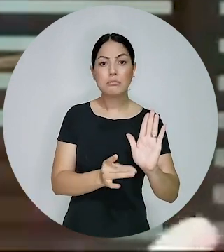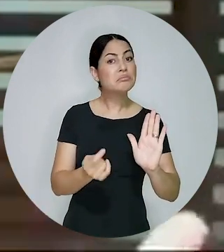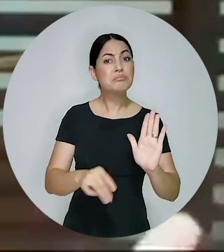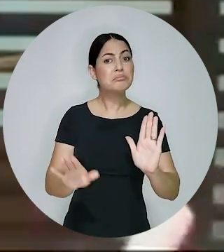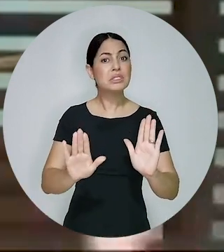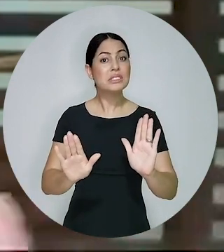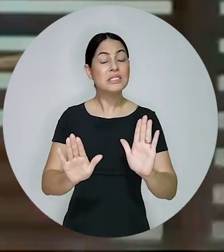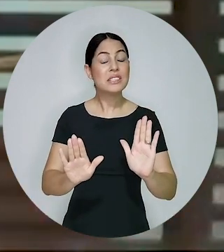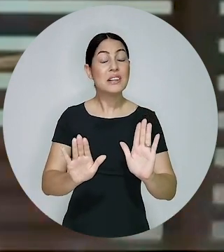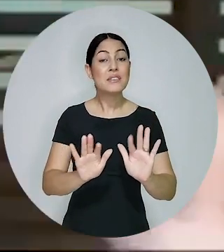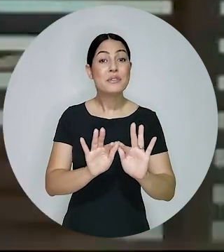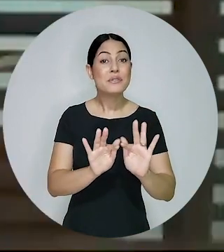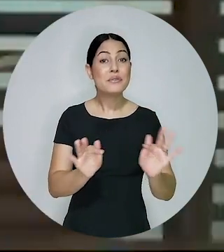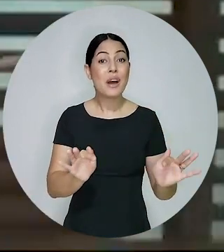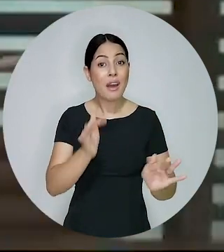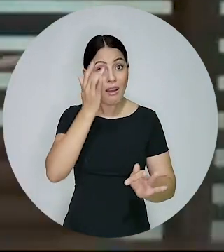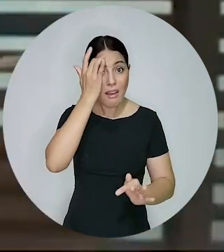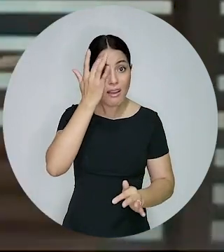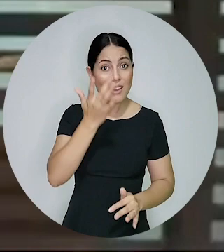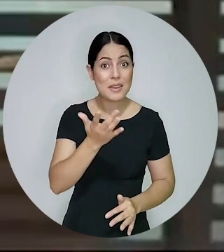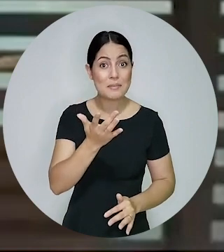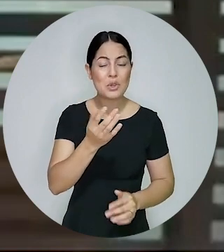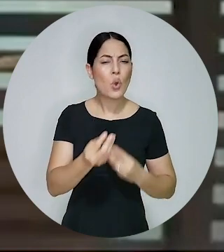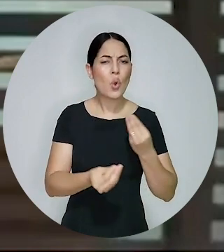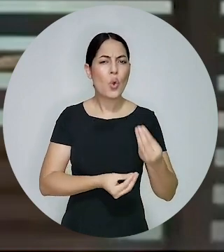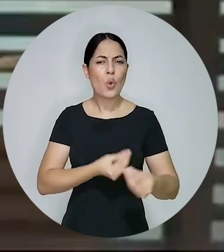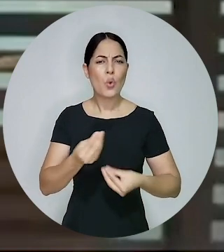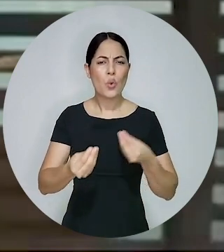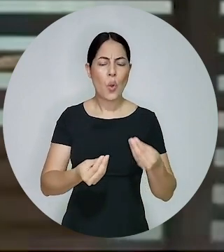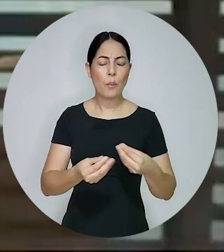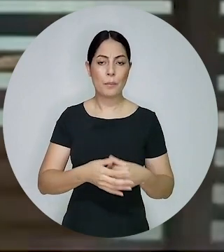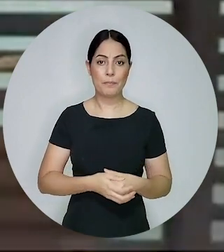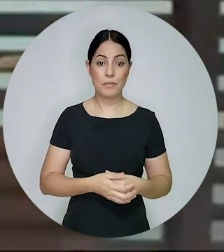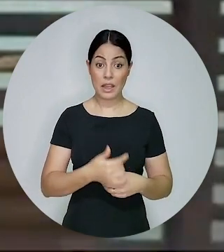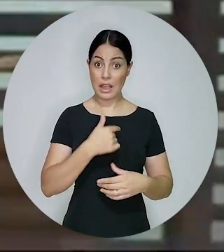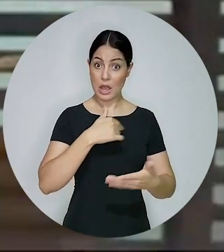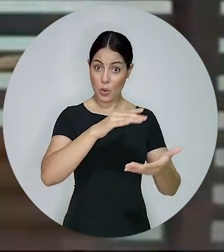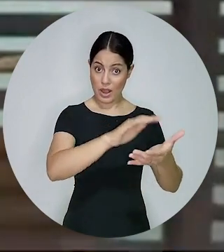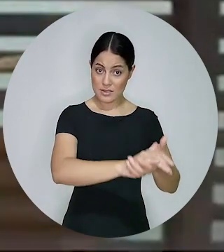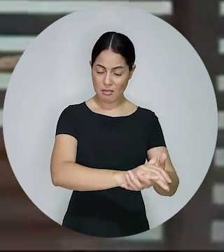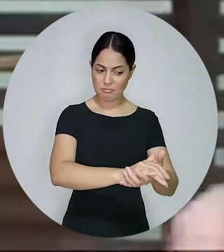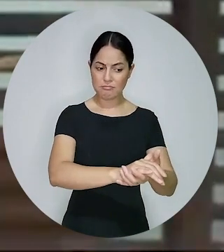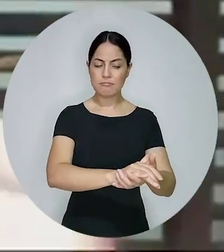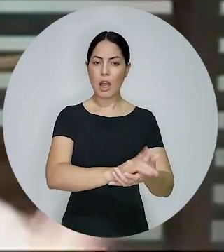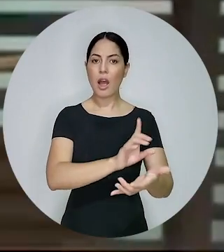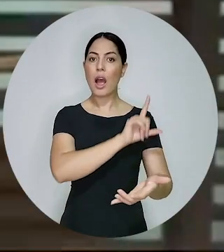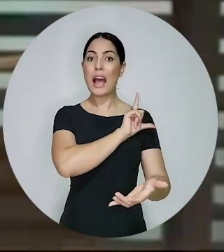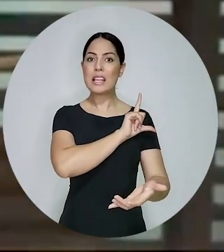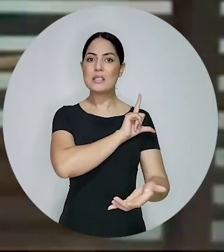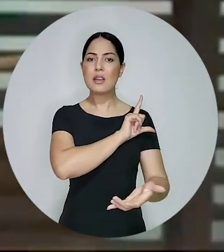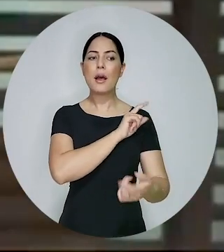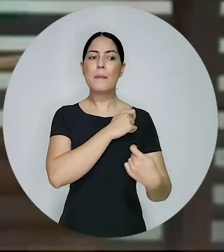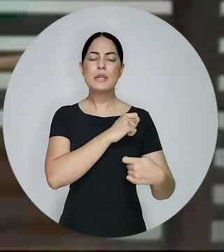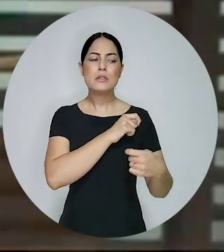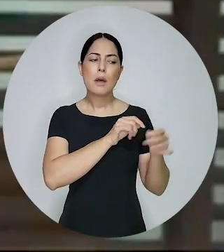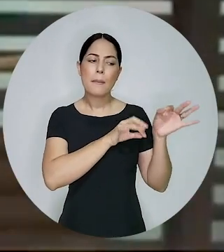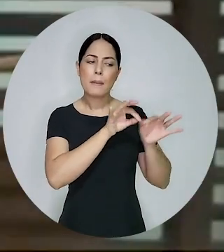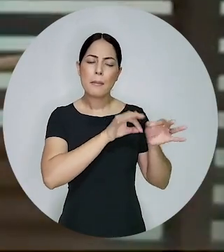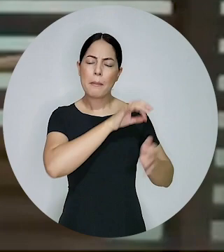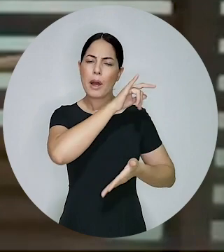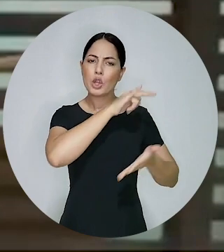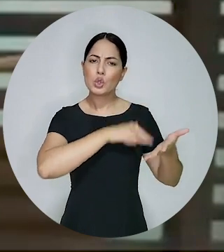de nada, né? A hora que eu resolvo me casar, estou preparando a documentação do